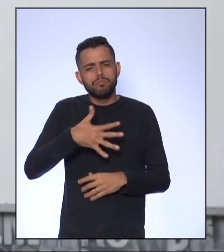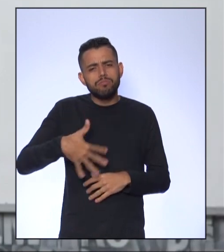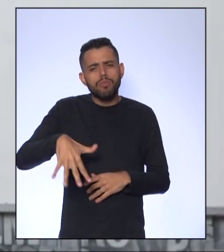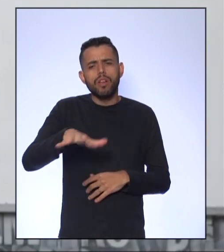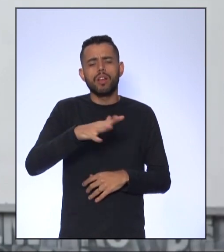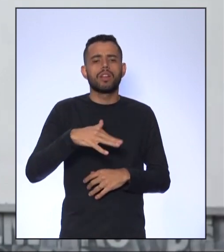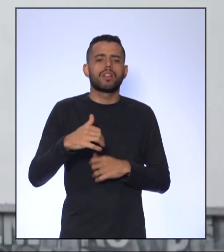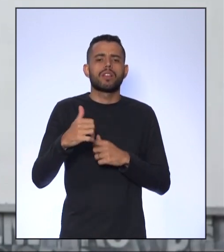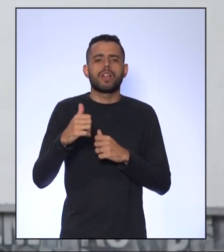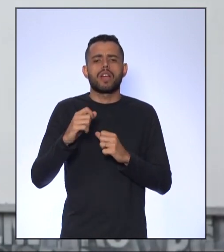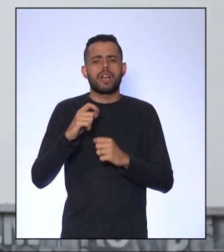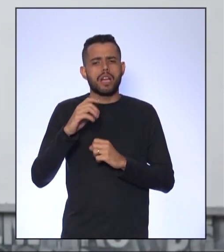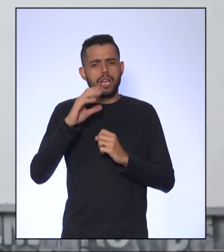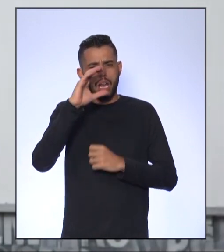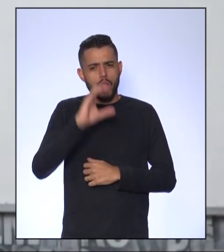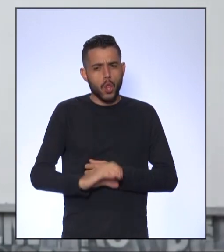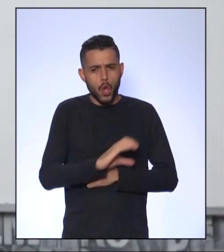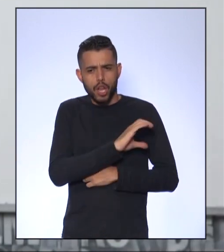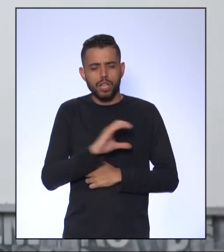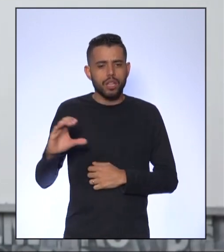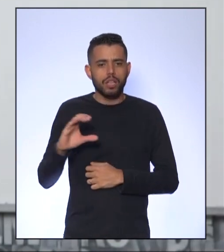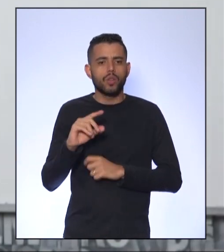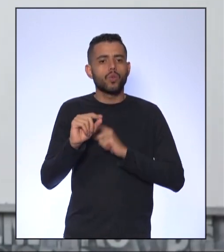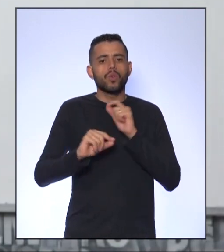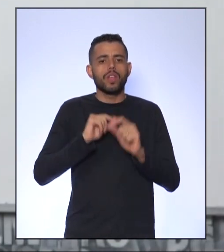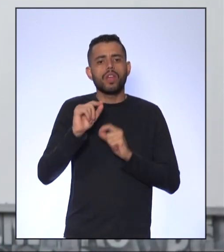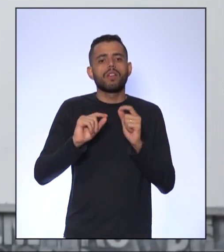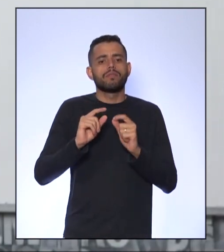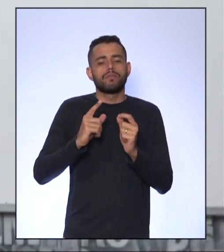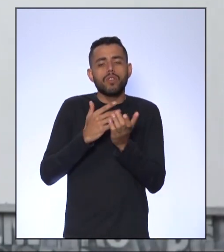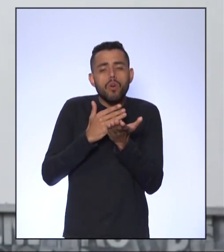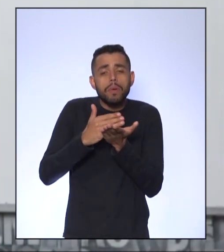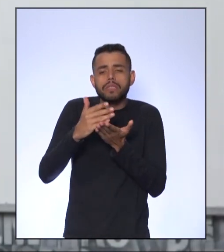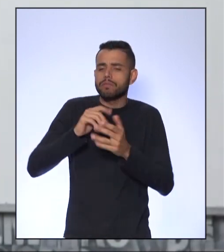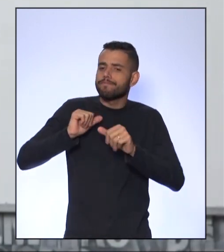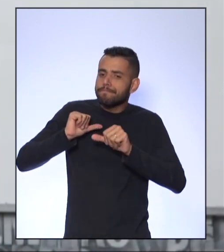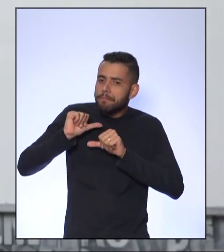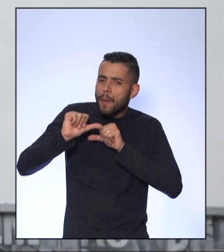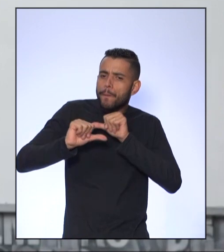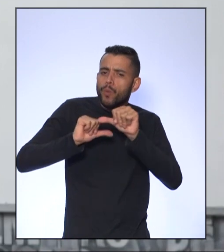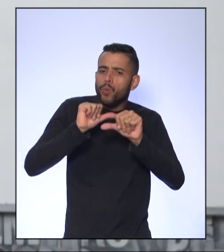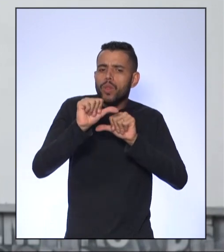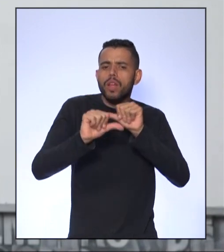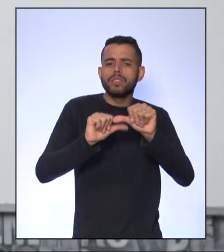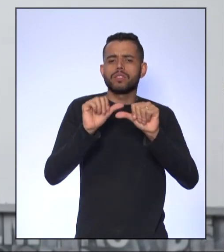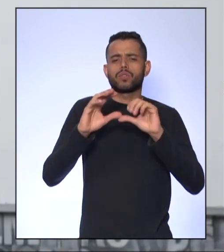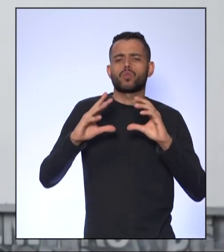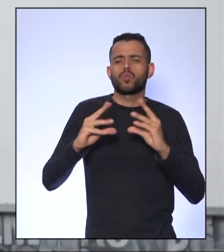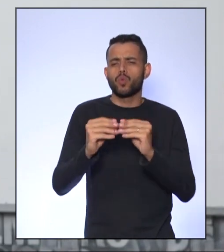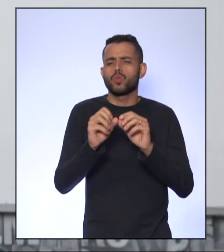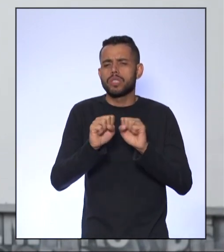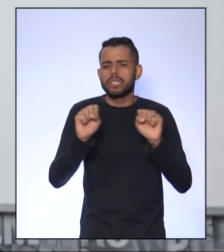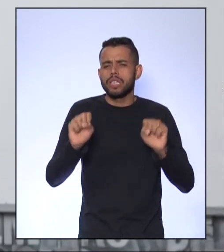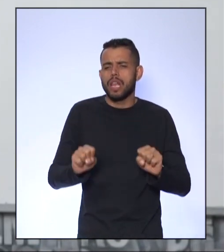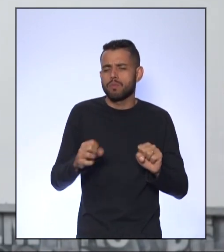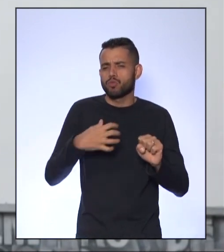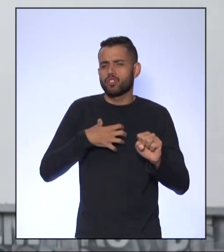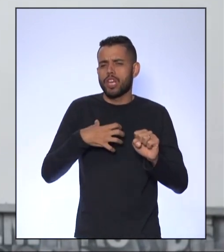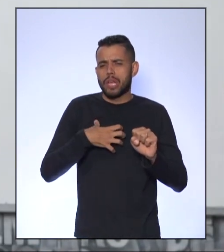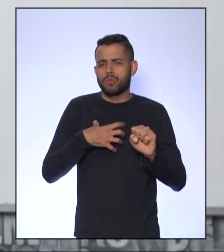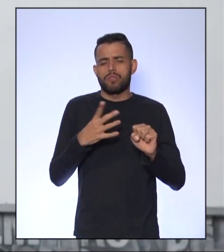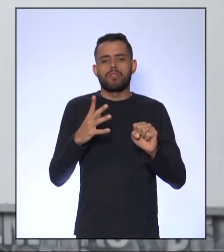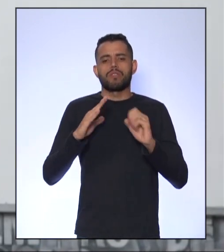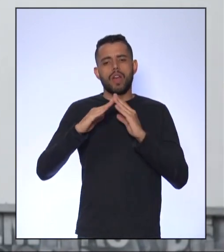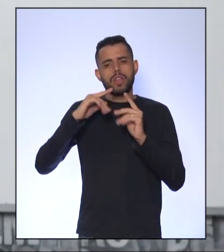vai promover à frente uma transição, uma mudança sistêmica na Igreja, e